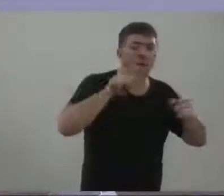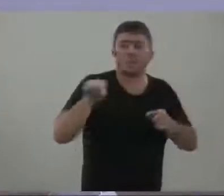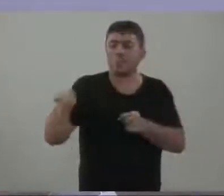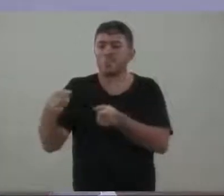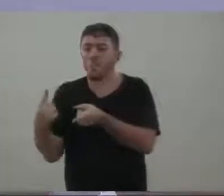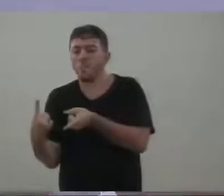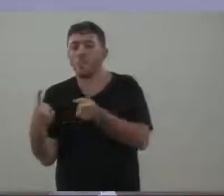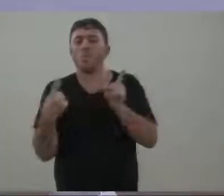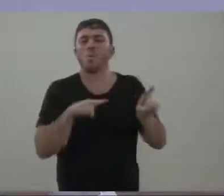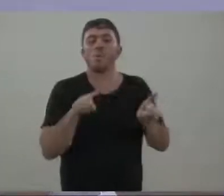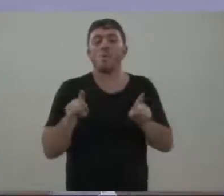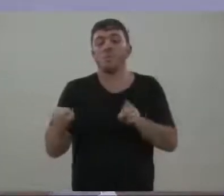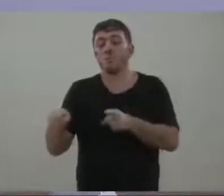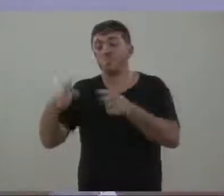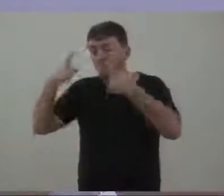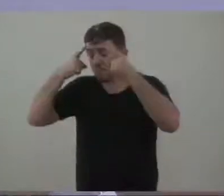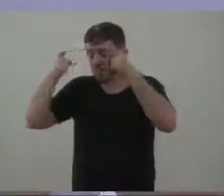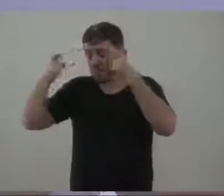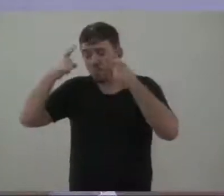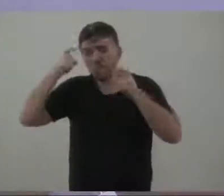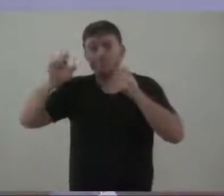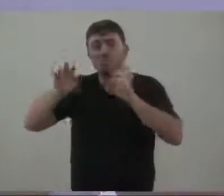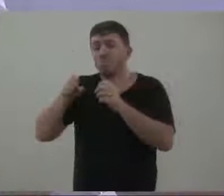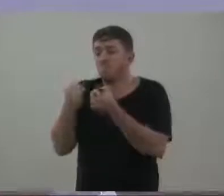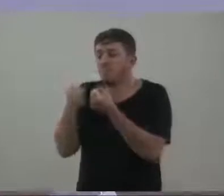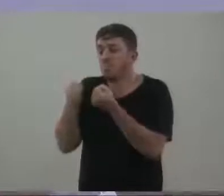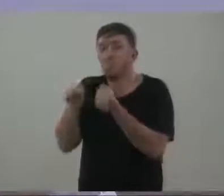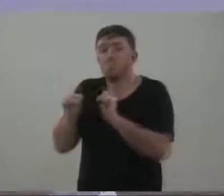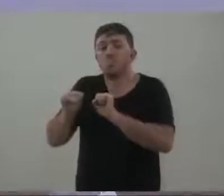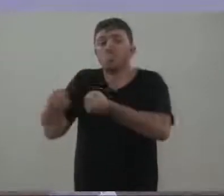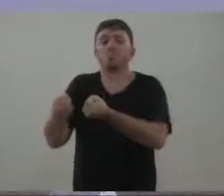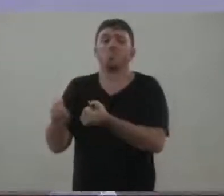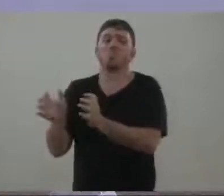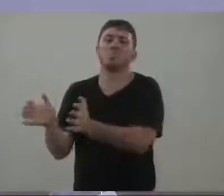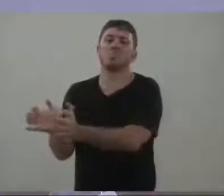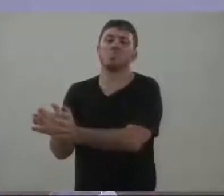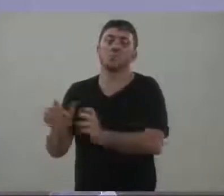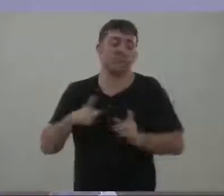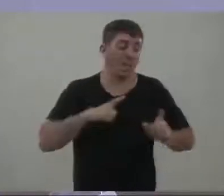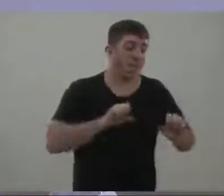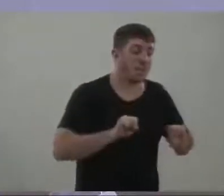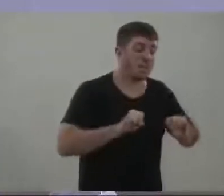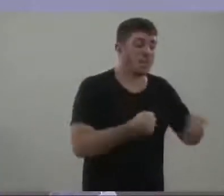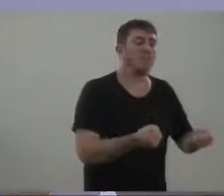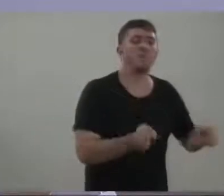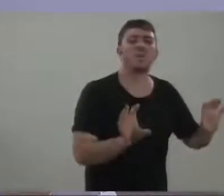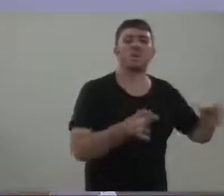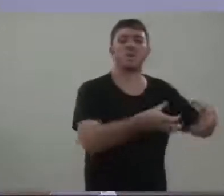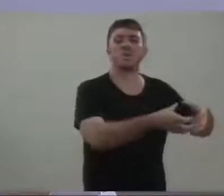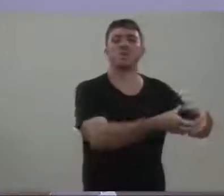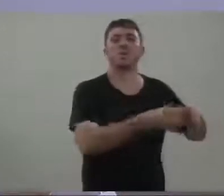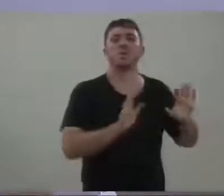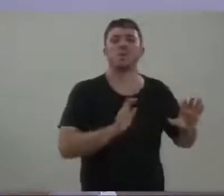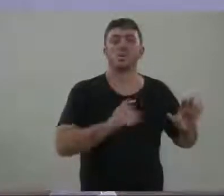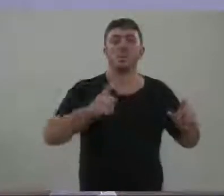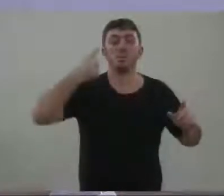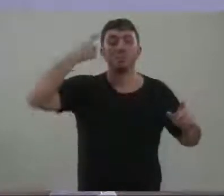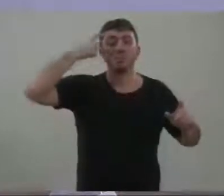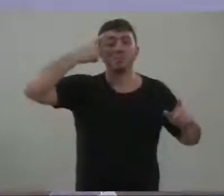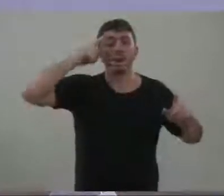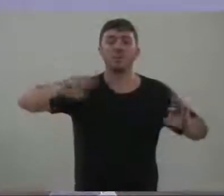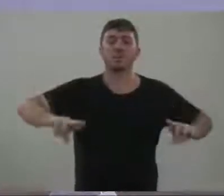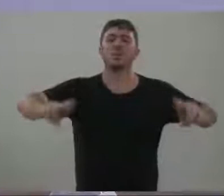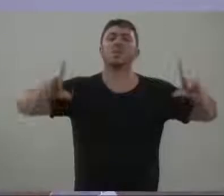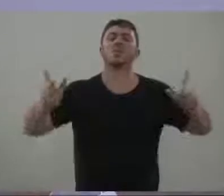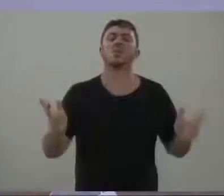Alguns defendem ou acham interessante uma ação, o outro de maneira diferente. Por que eu quero dizer